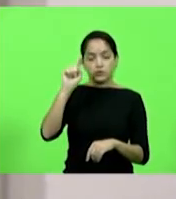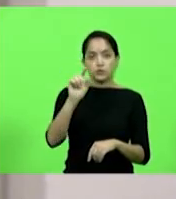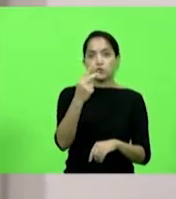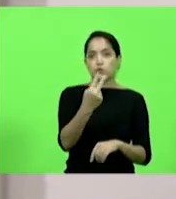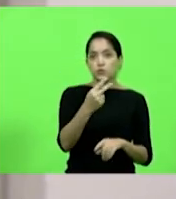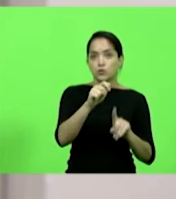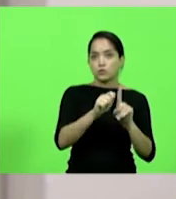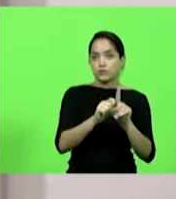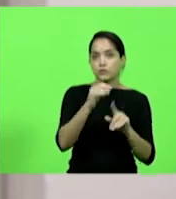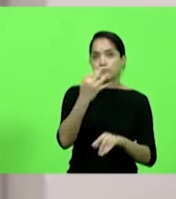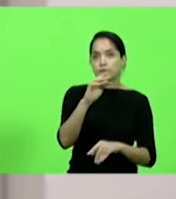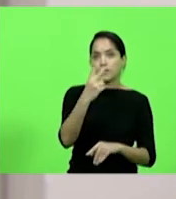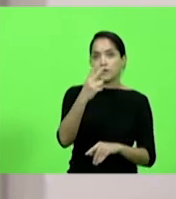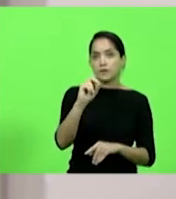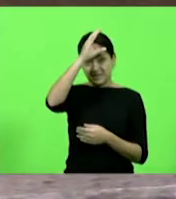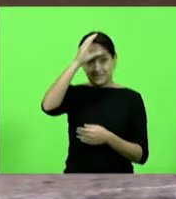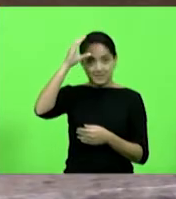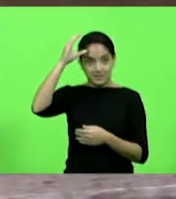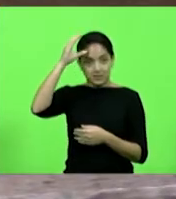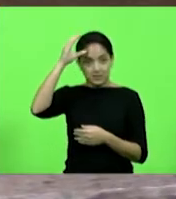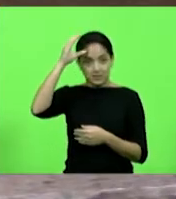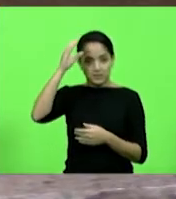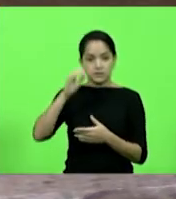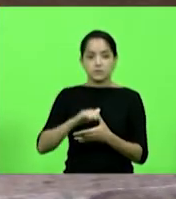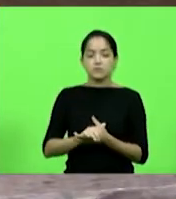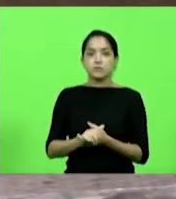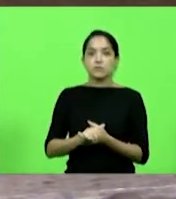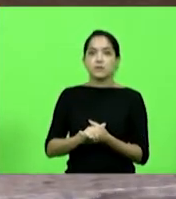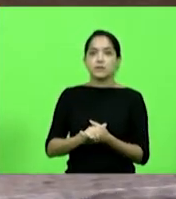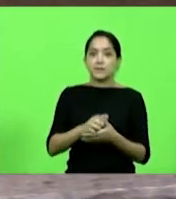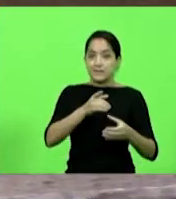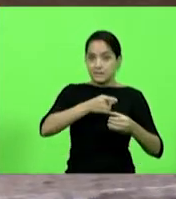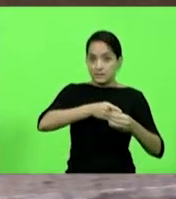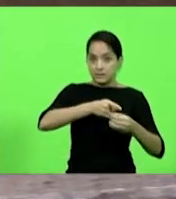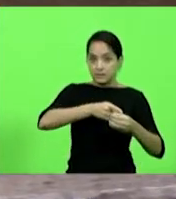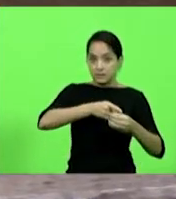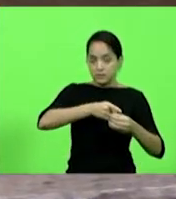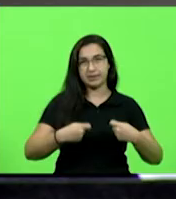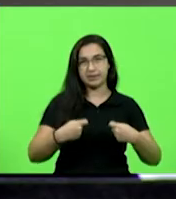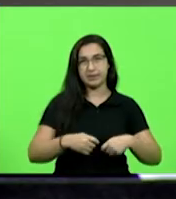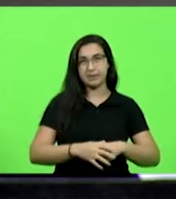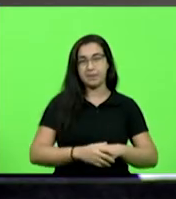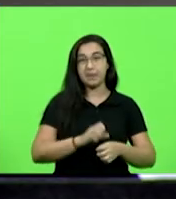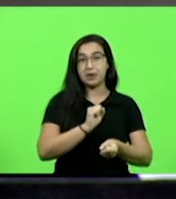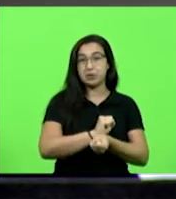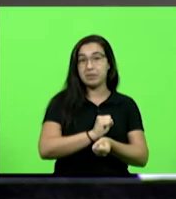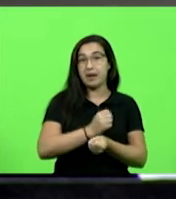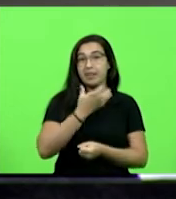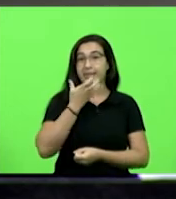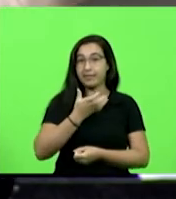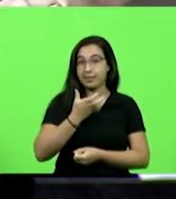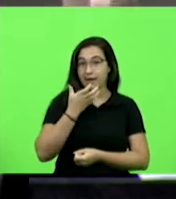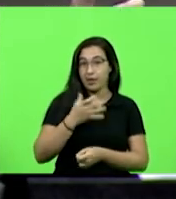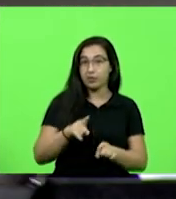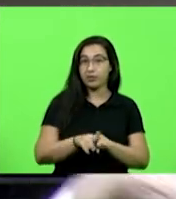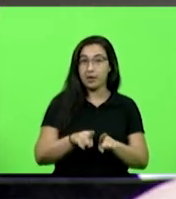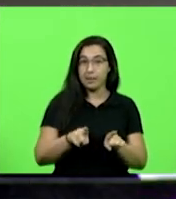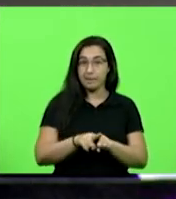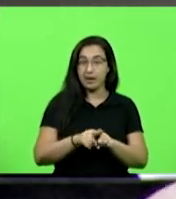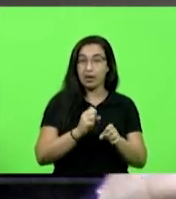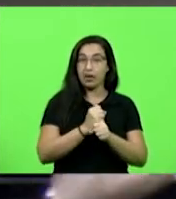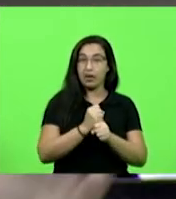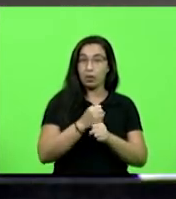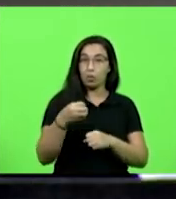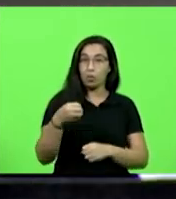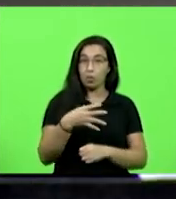tamanho das bancadas partidárias no dia primeiro de fevereiro do ano em vigor quanto mais deputados tiveram